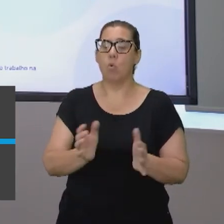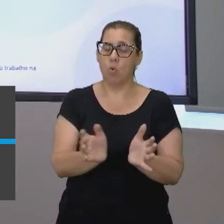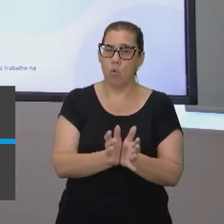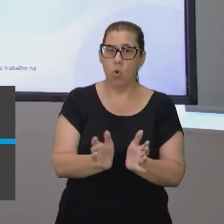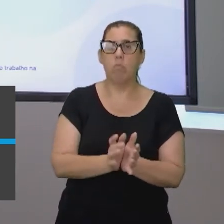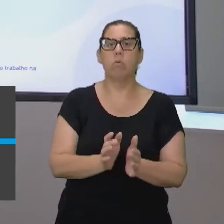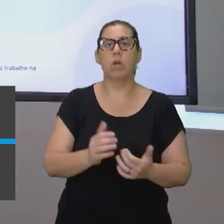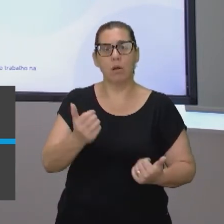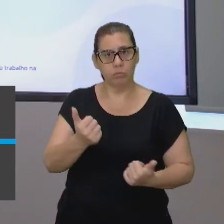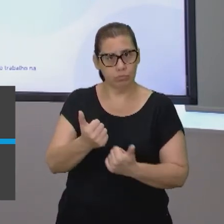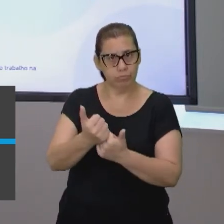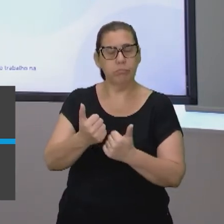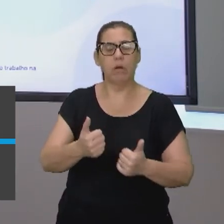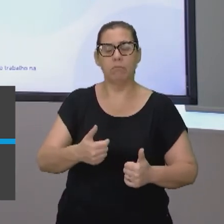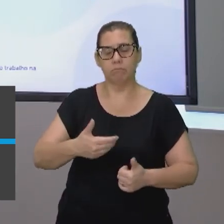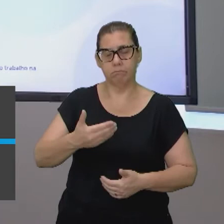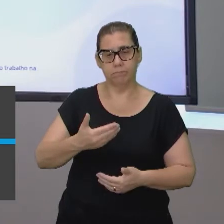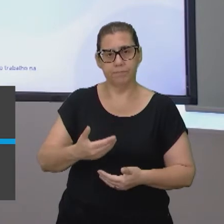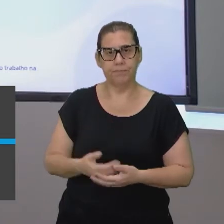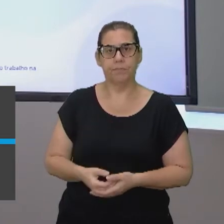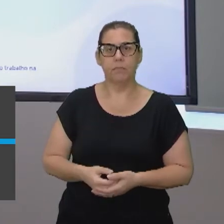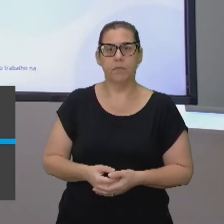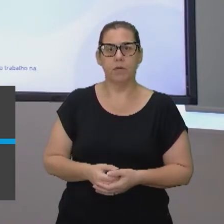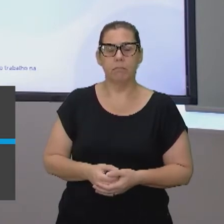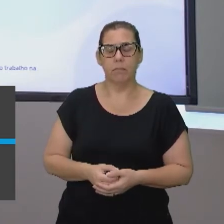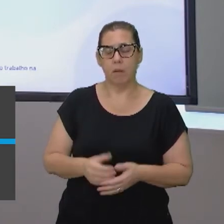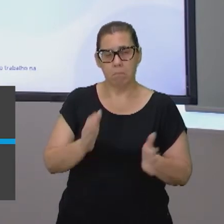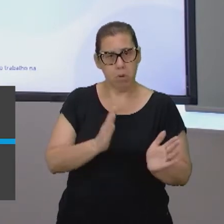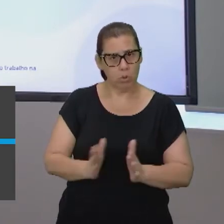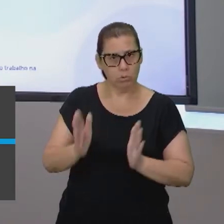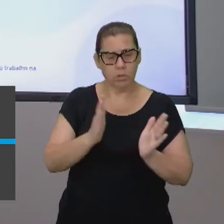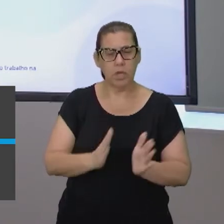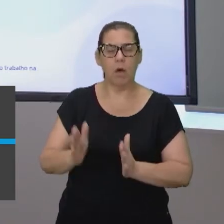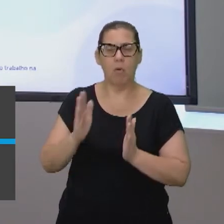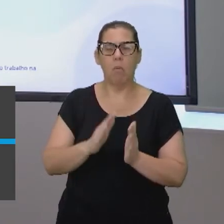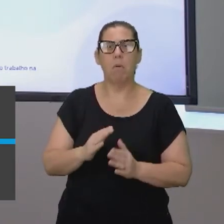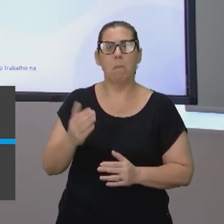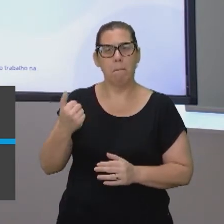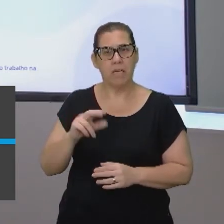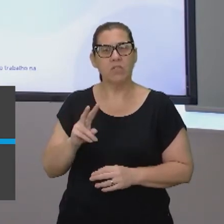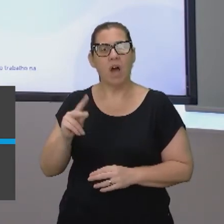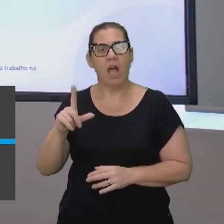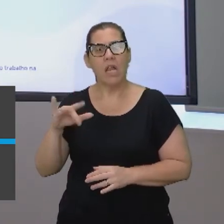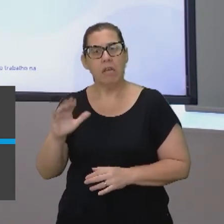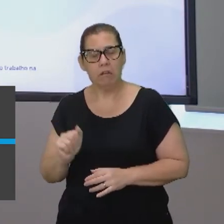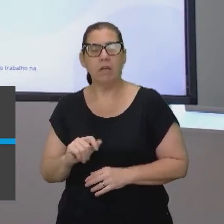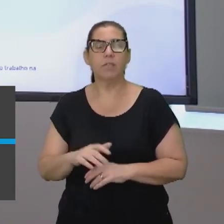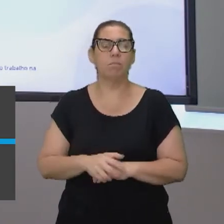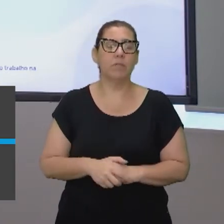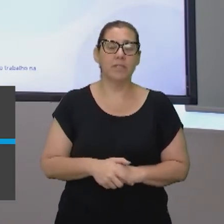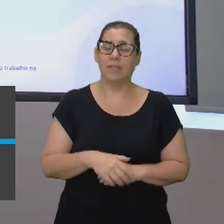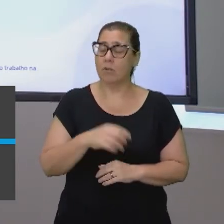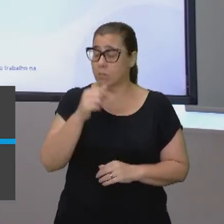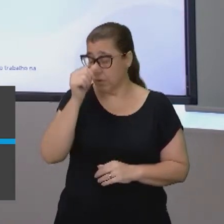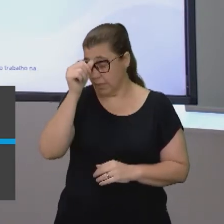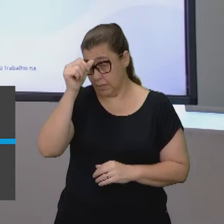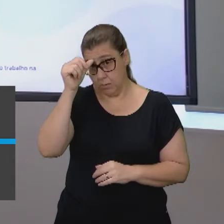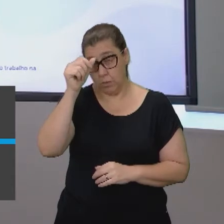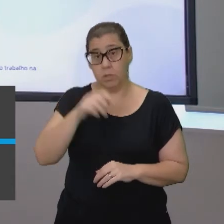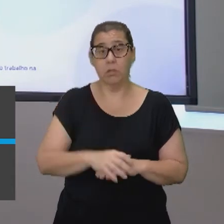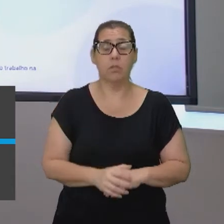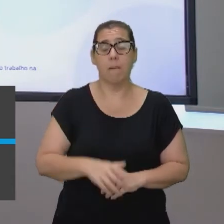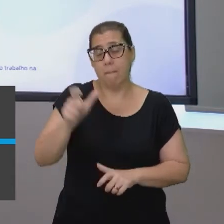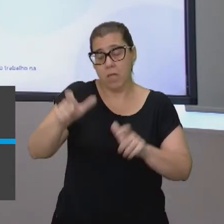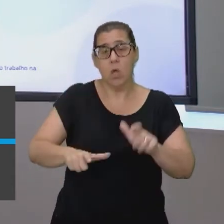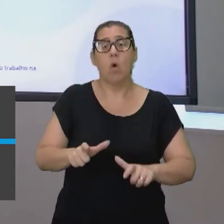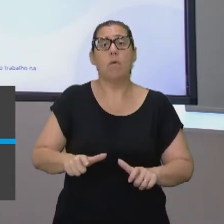colabora bastante para a produção de mais-valia. Mais-valia, para vocês saberem, né, tem a ver com a exploração do trabalhador,